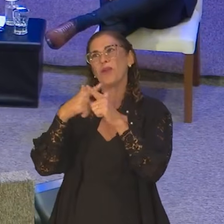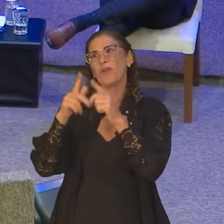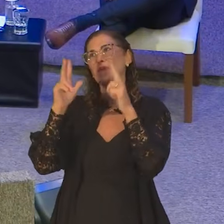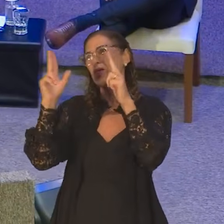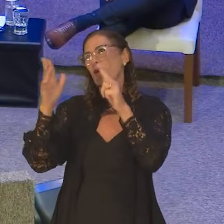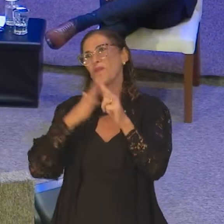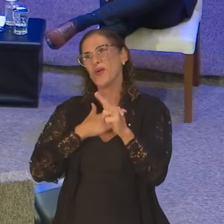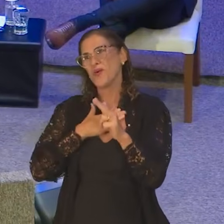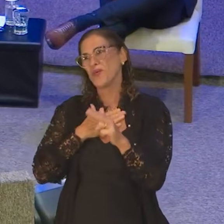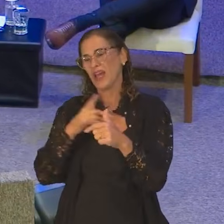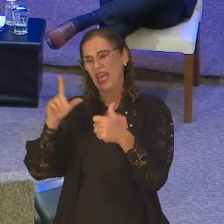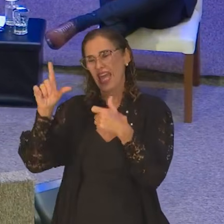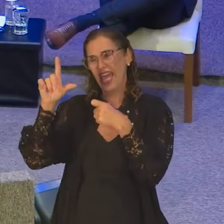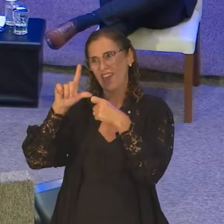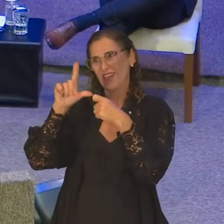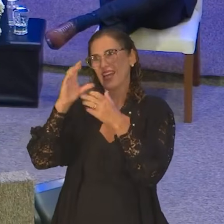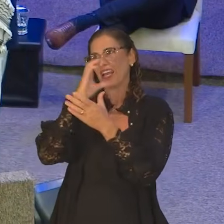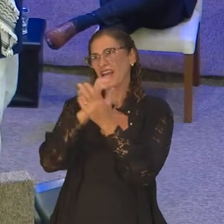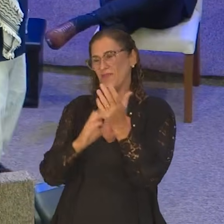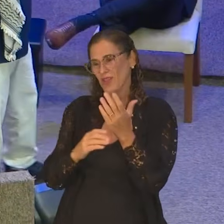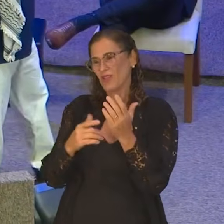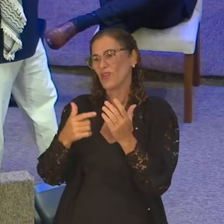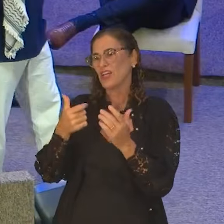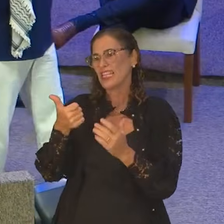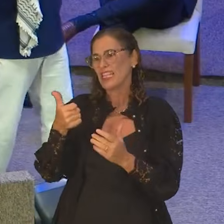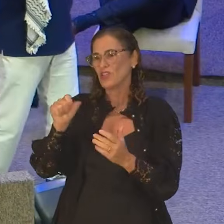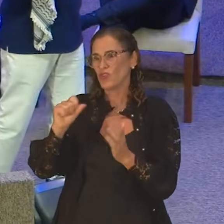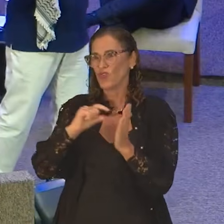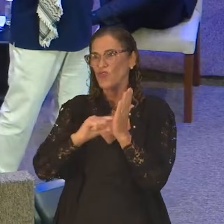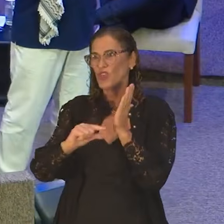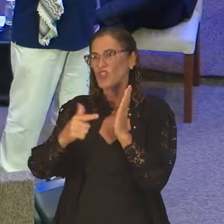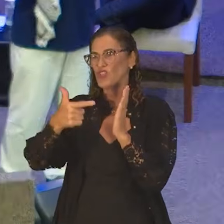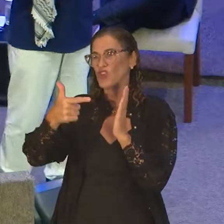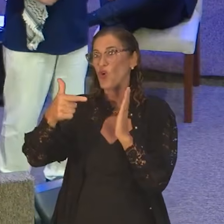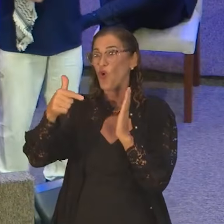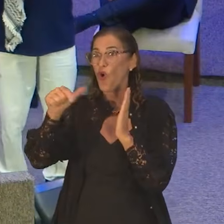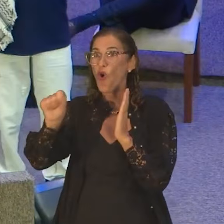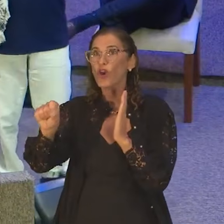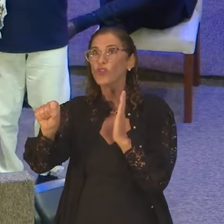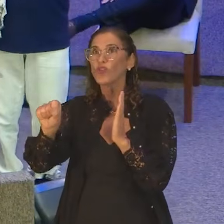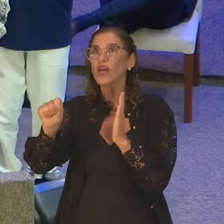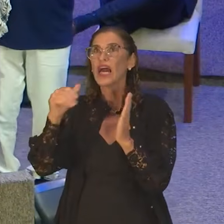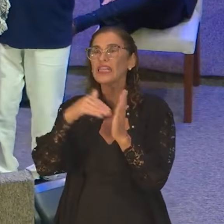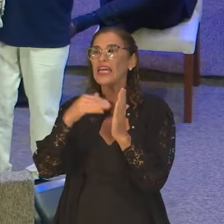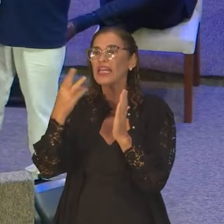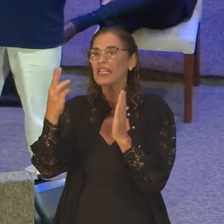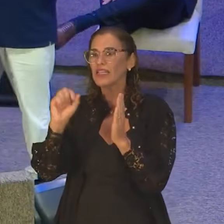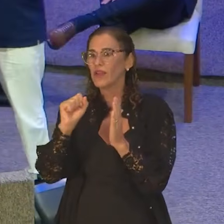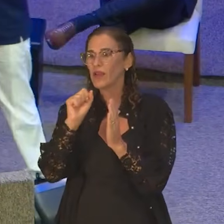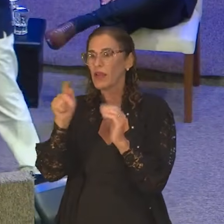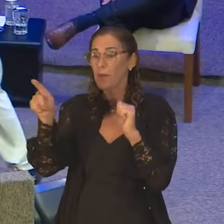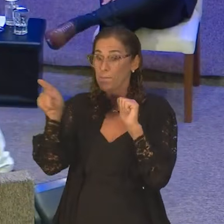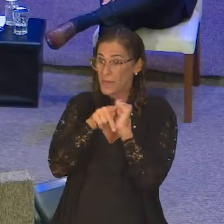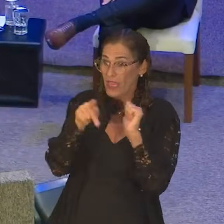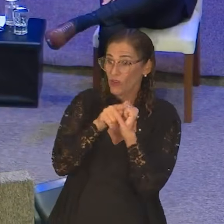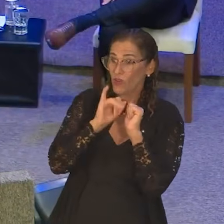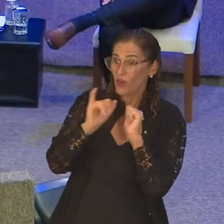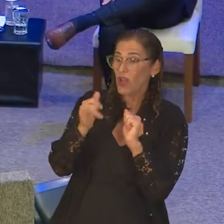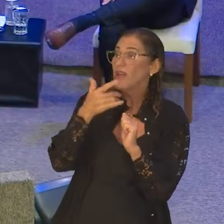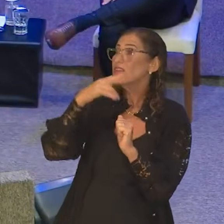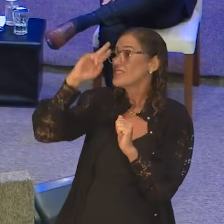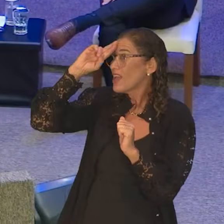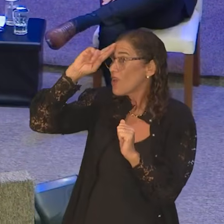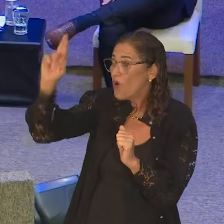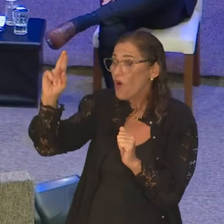Evangelho de Lucas, capítulo 18, versículo 28, 29 e 30. E disse-lhe Pedro,